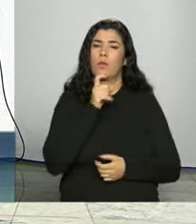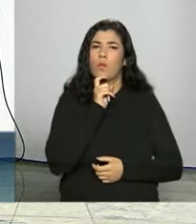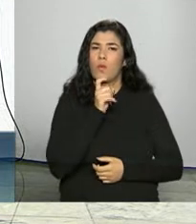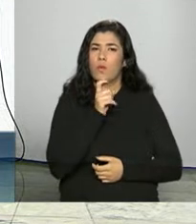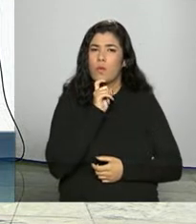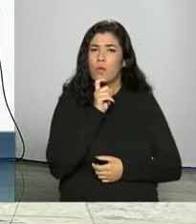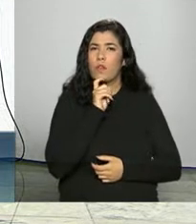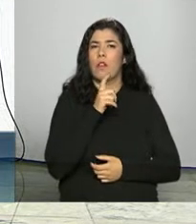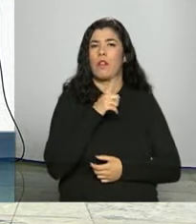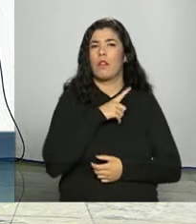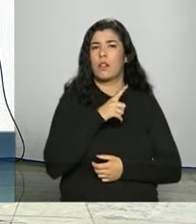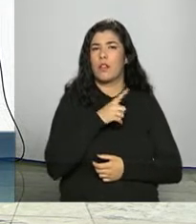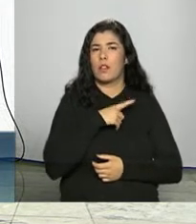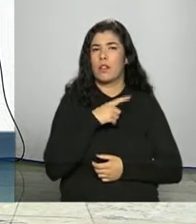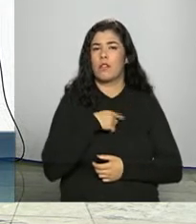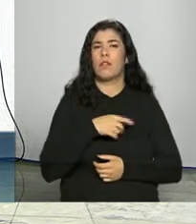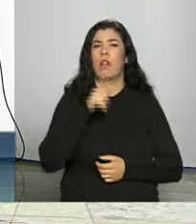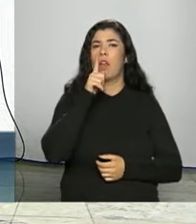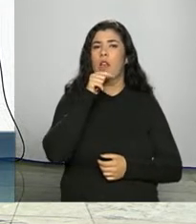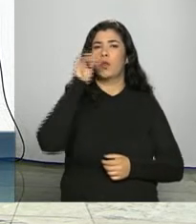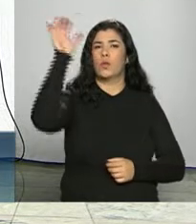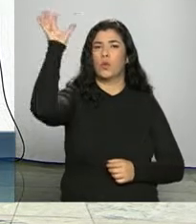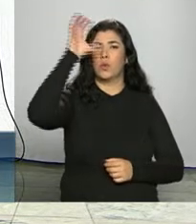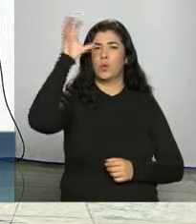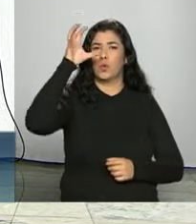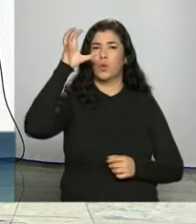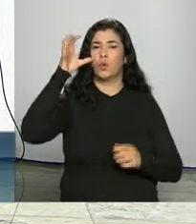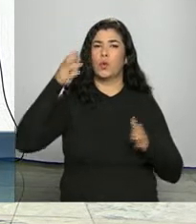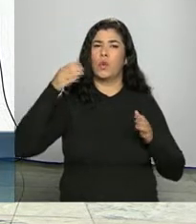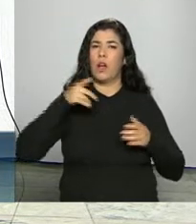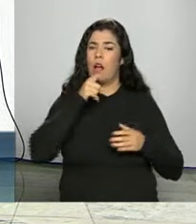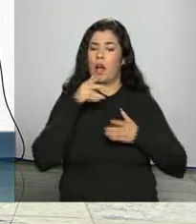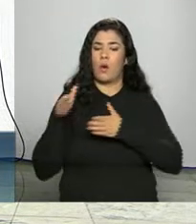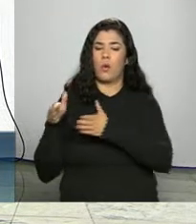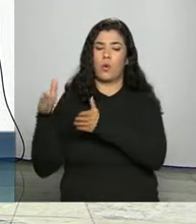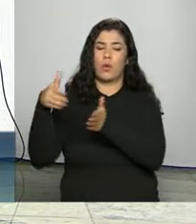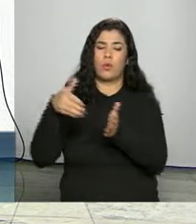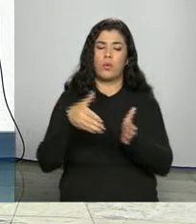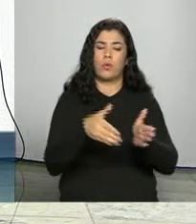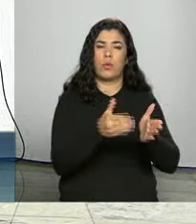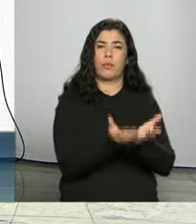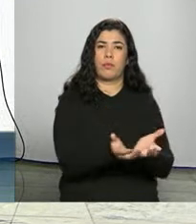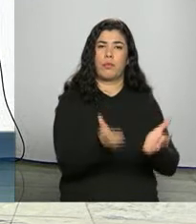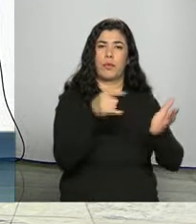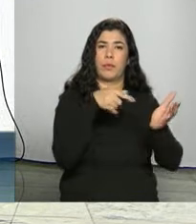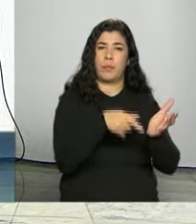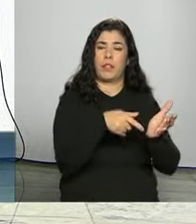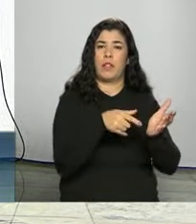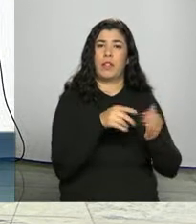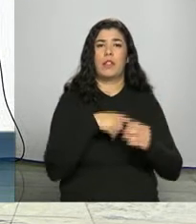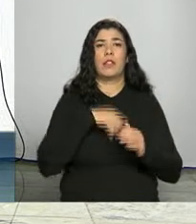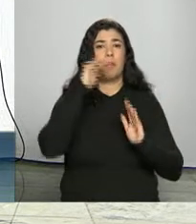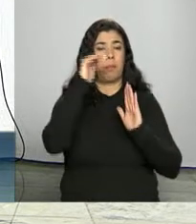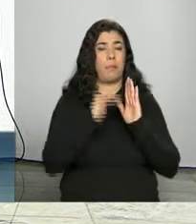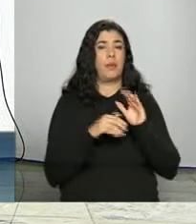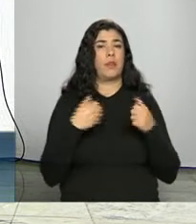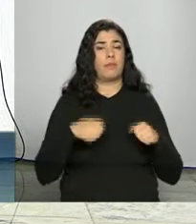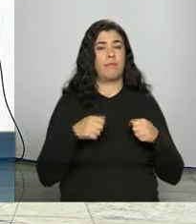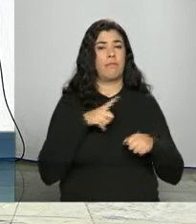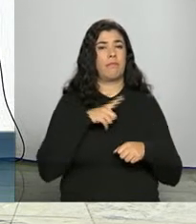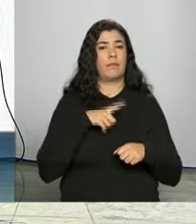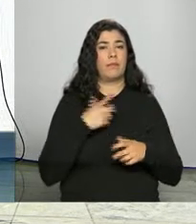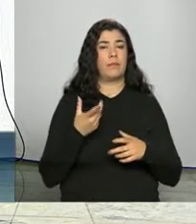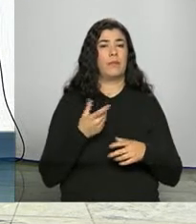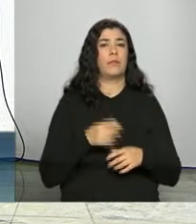Você ainda tem você obterá vazões afluentes em fique mas que tradicionalmente são muito baixas Ok você terá